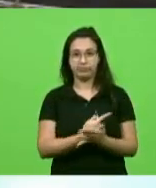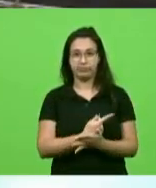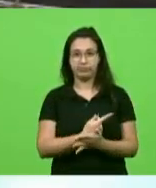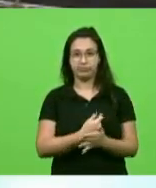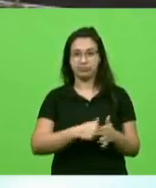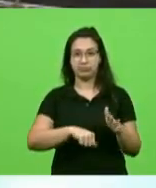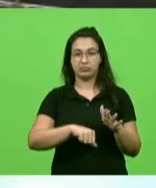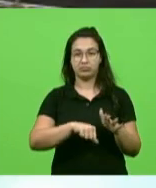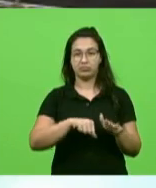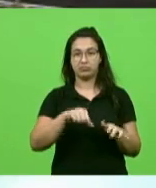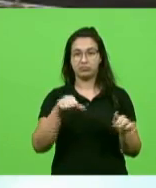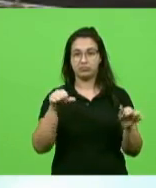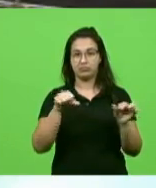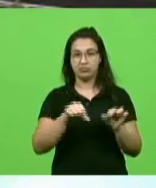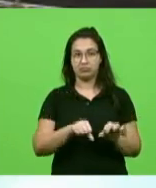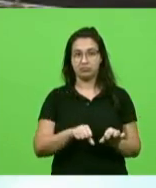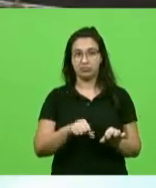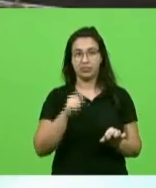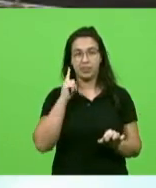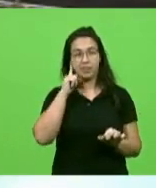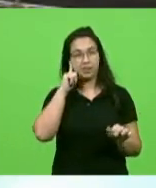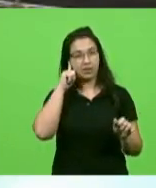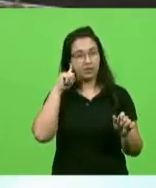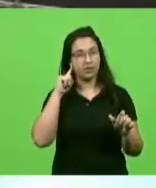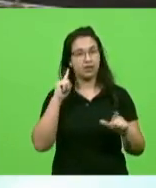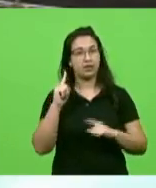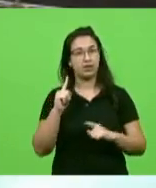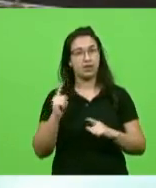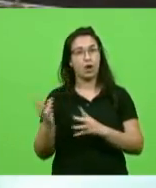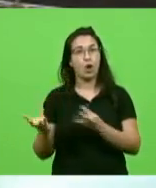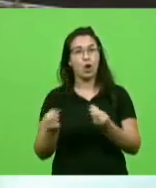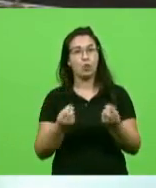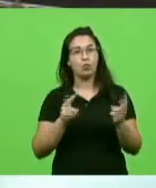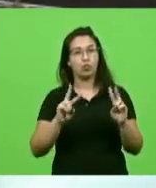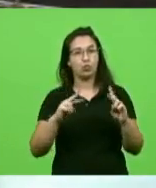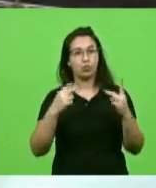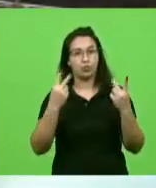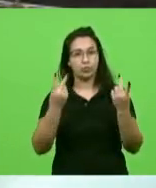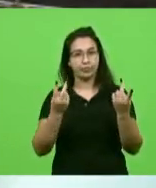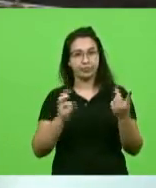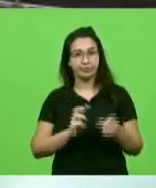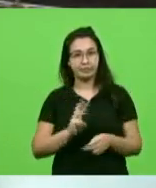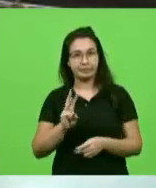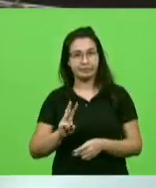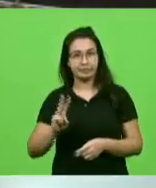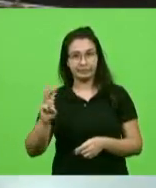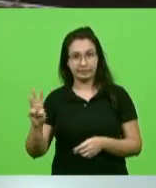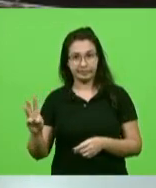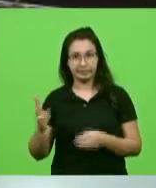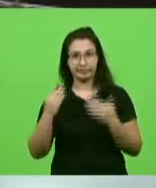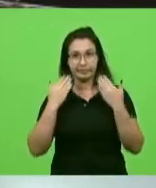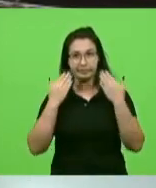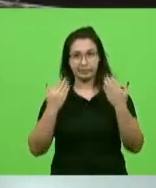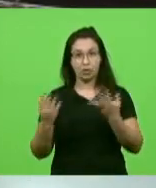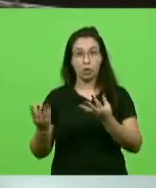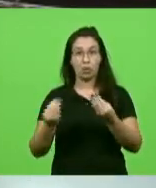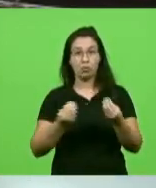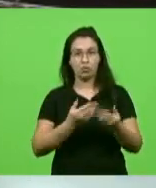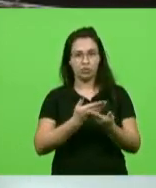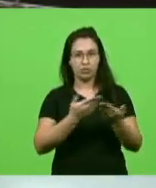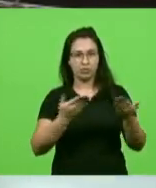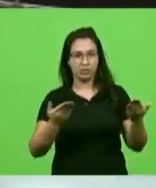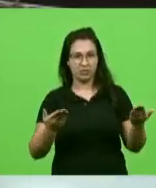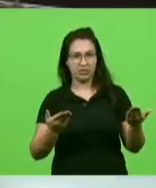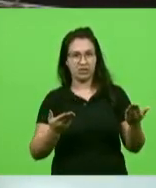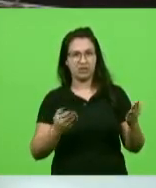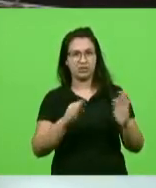aqui no rodapé tem inúmeros sites é e muitos deles de